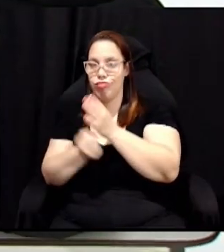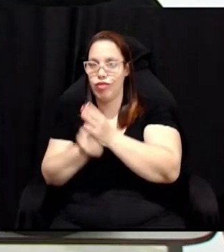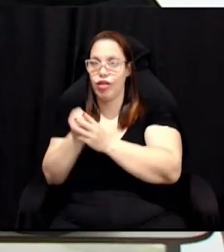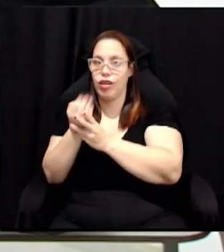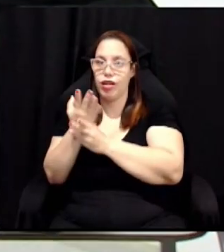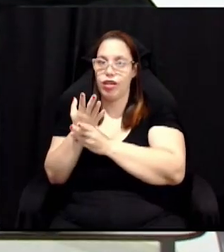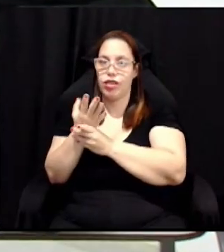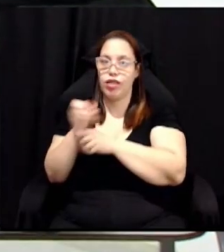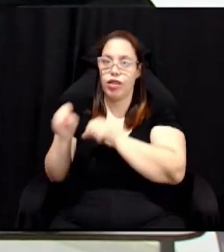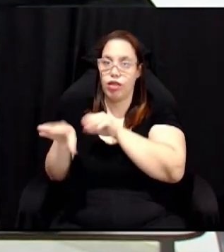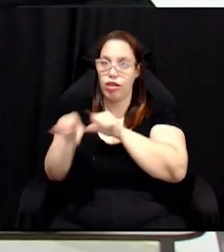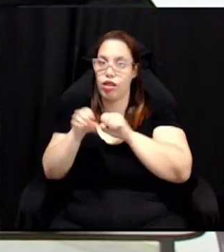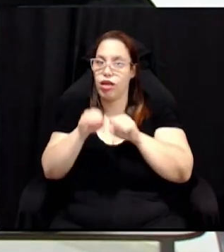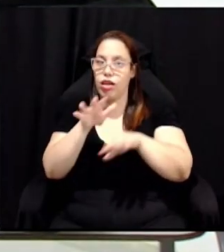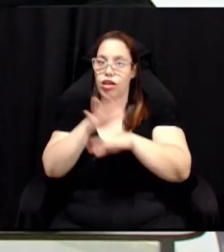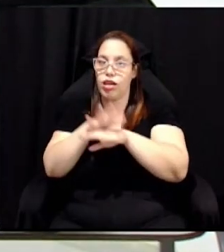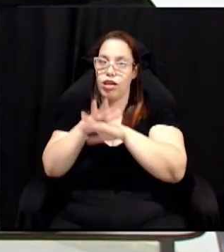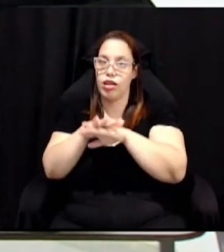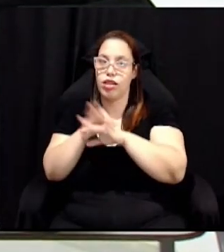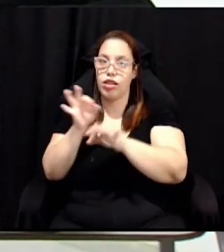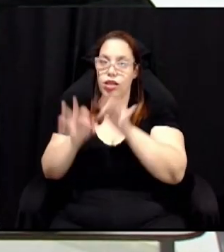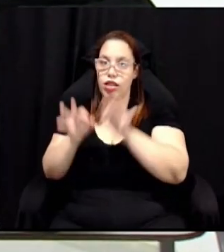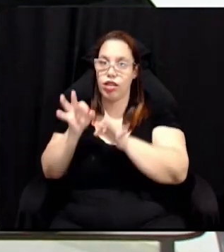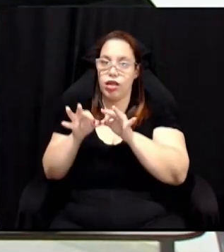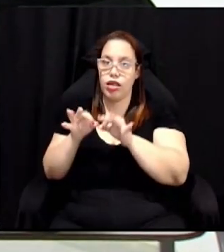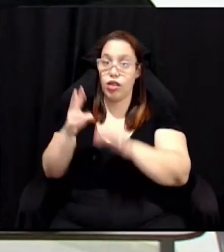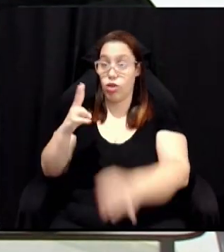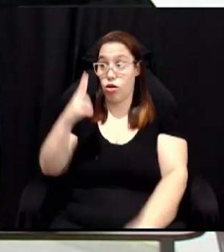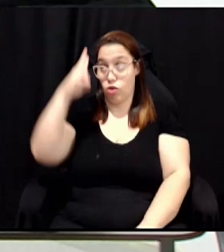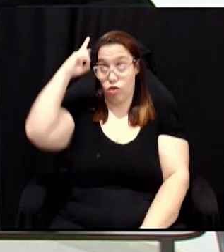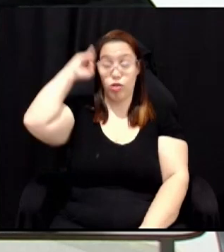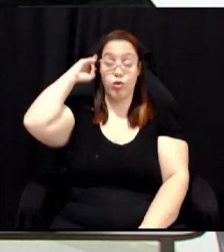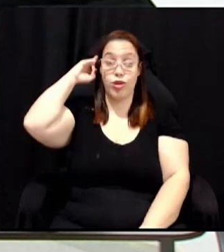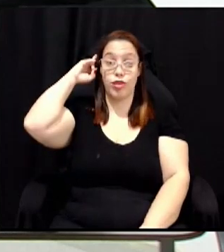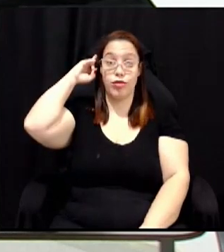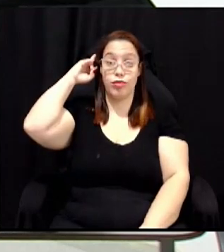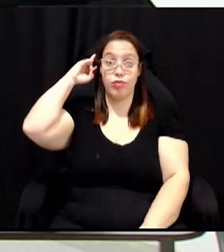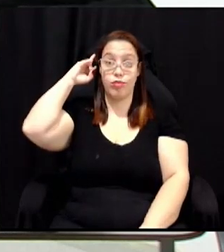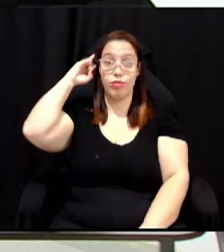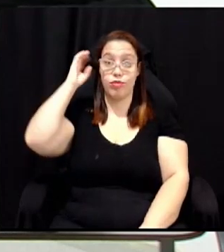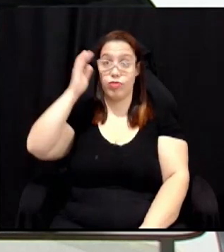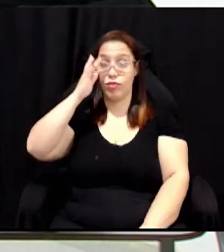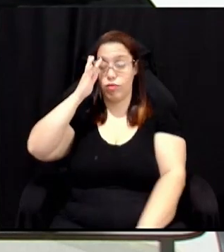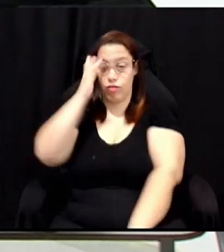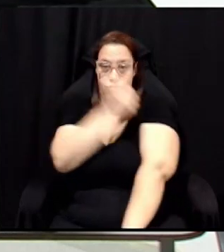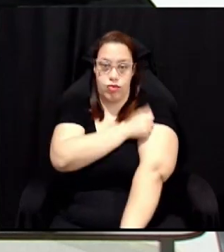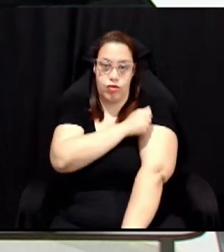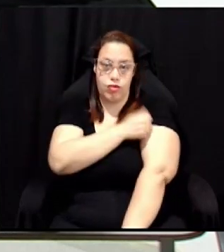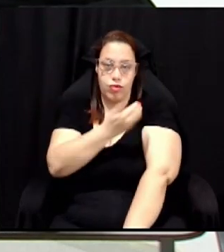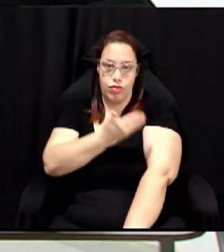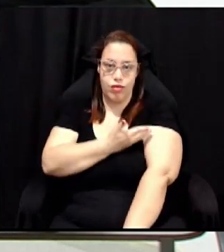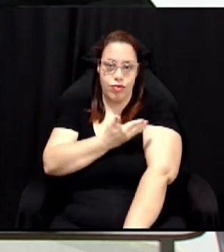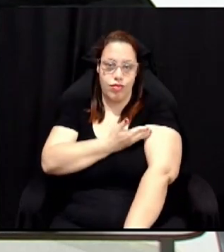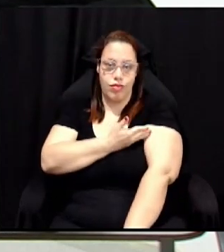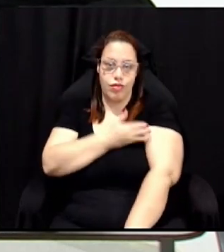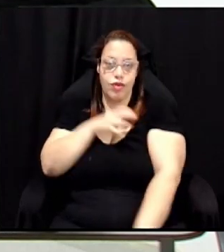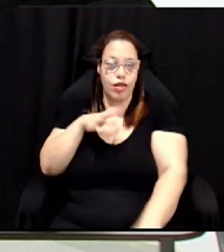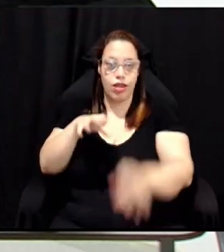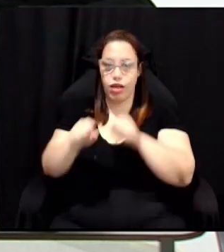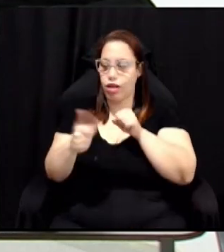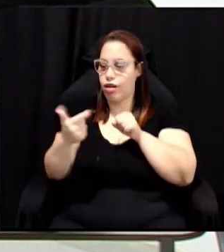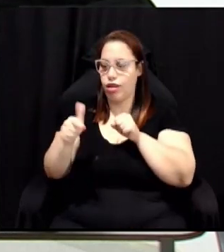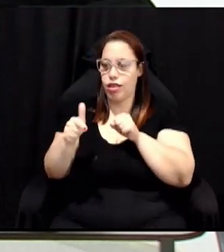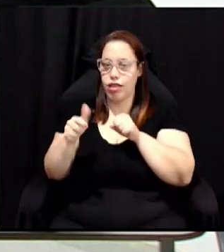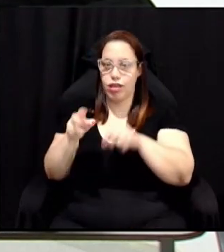ensinar matemática justamente na minha época de vestibular. Quando eu juntava com amigos meus e ainda mesmo sem informação, eu sentava com eles para